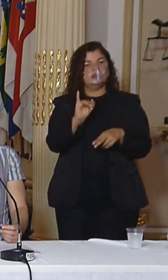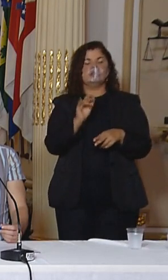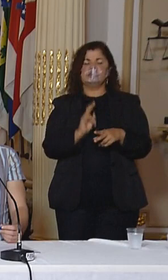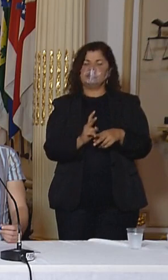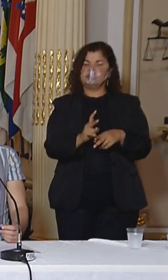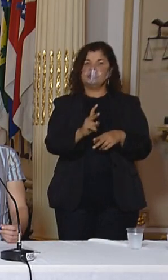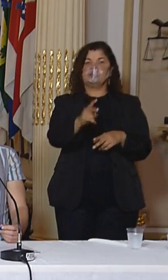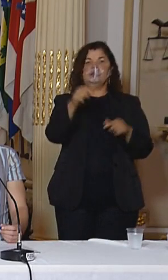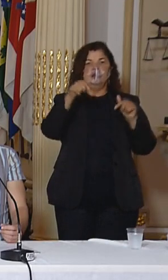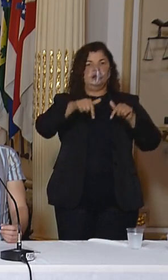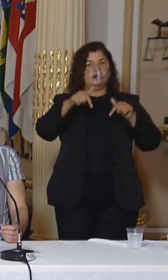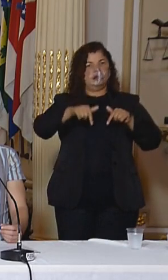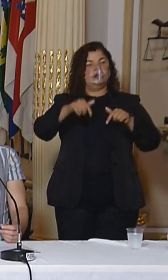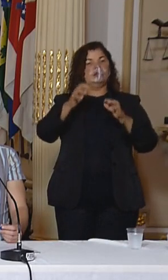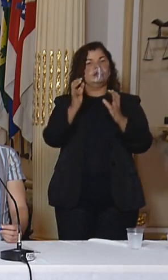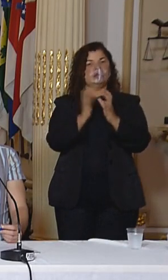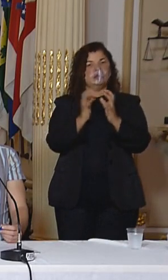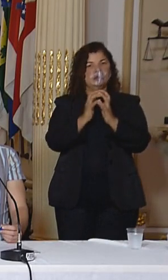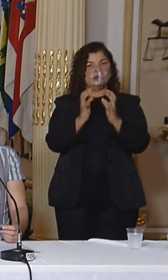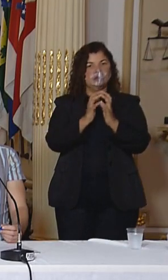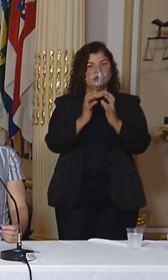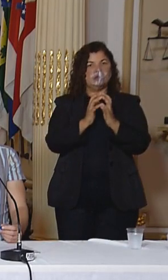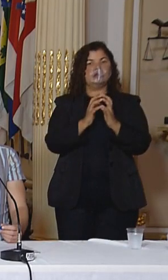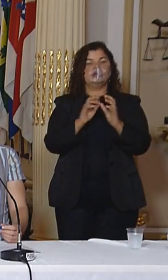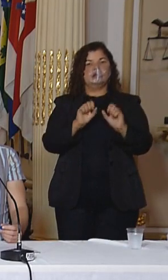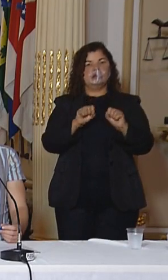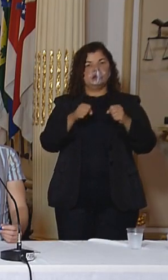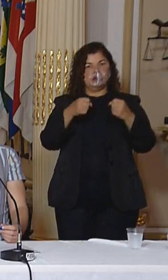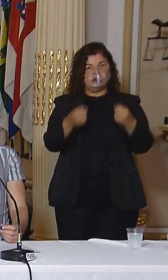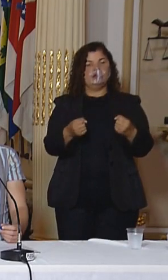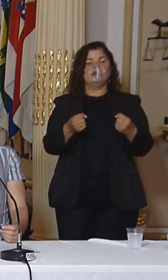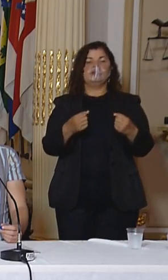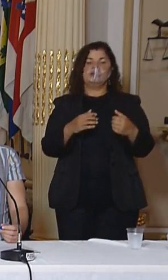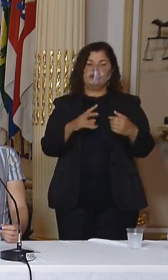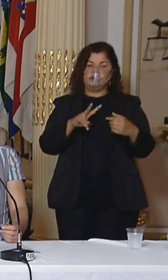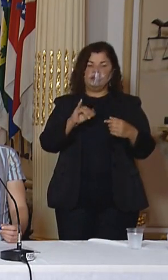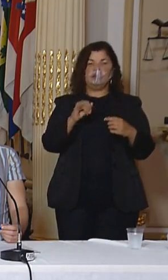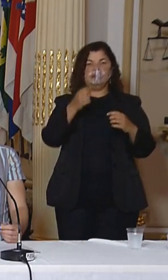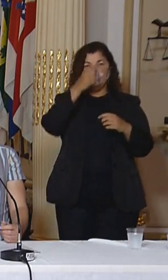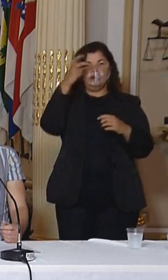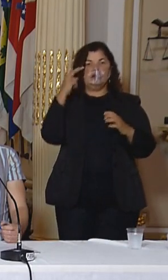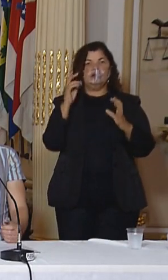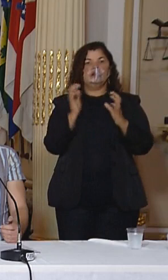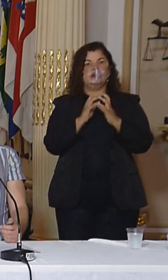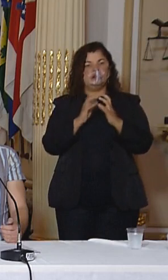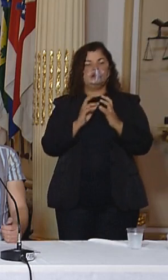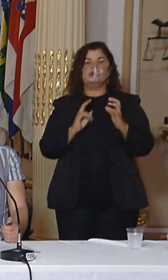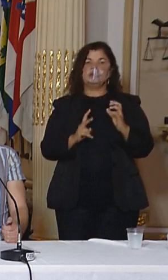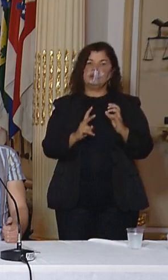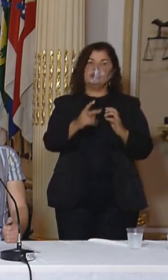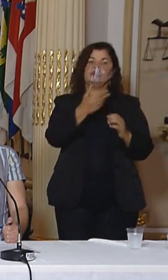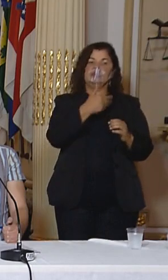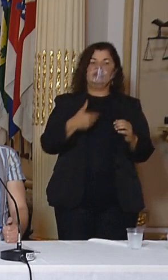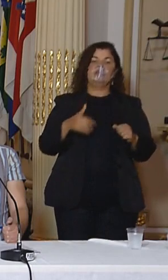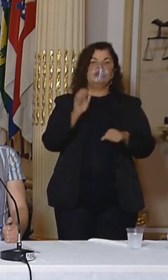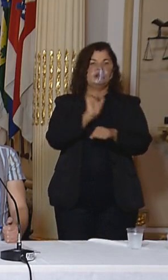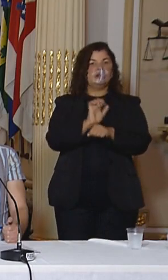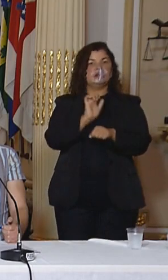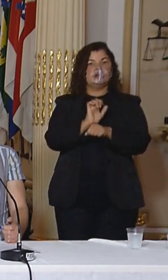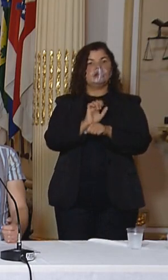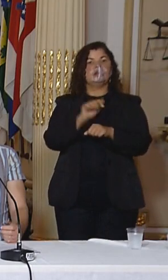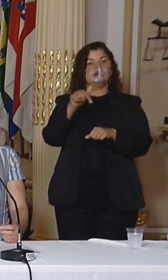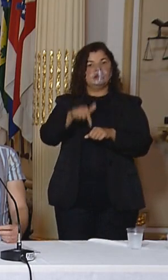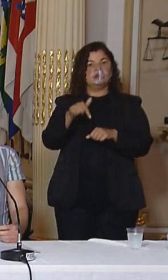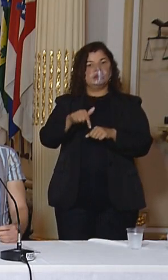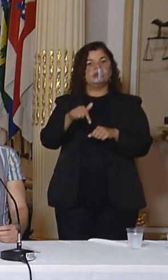contínua, tanto aqui na capital, tem um esforço que ainda será feito pela Prefeitura do Recife, ainda será feito pelo Governo do Estado, aqui